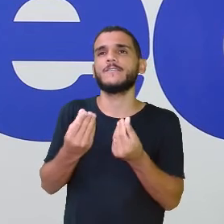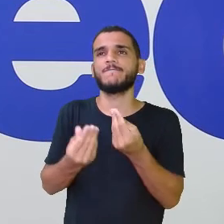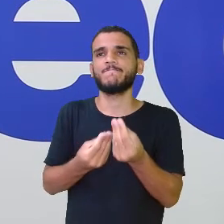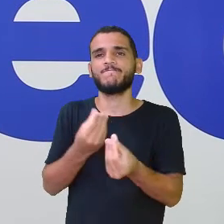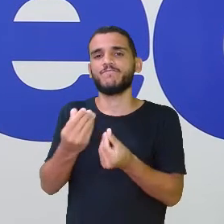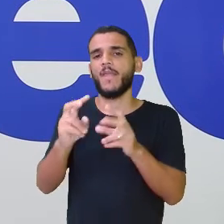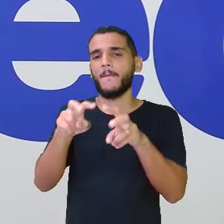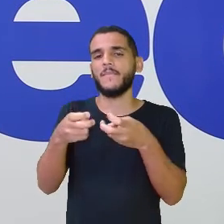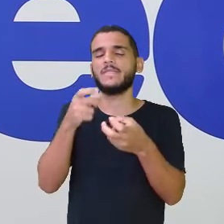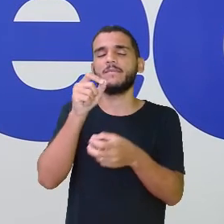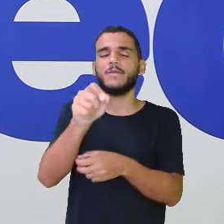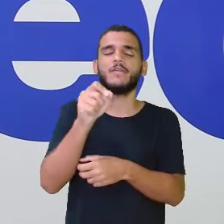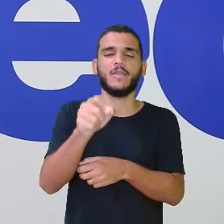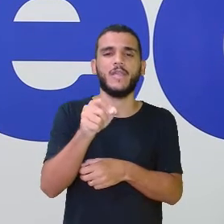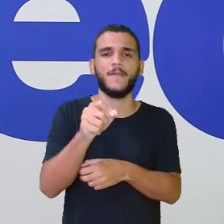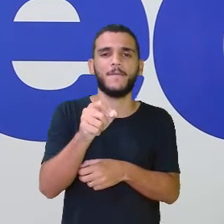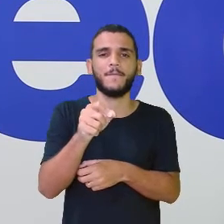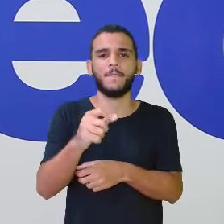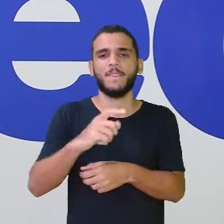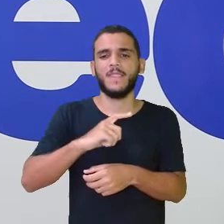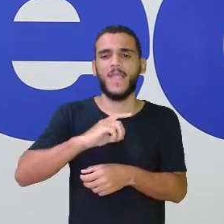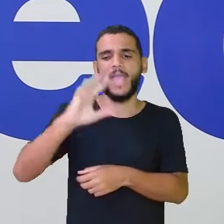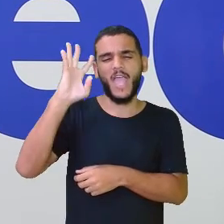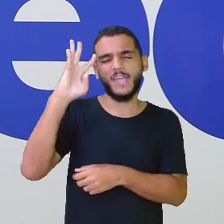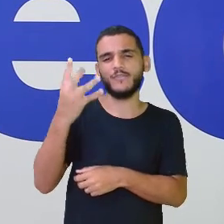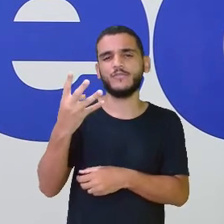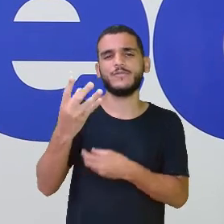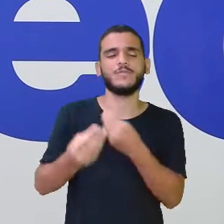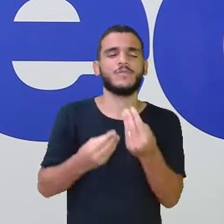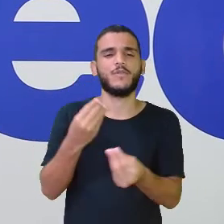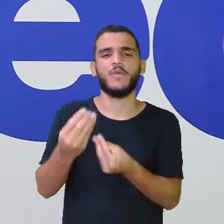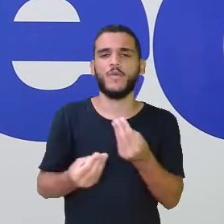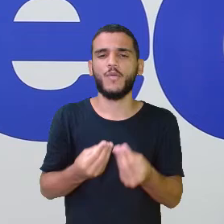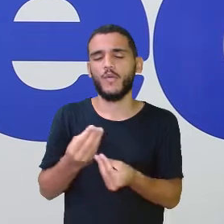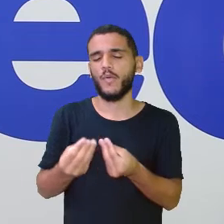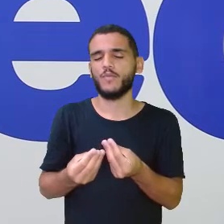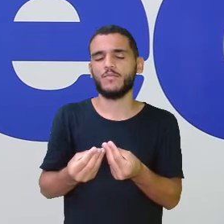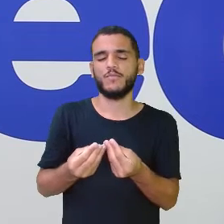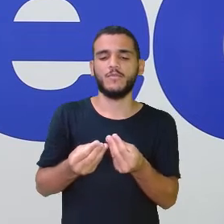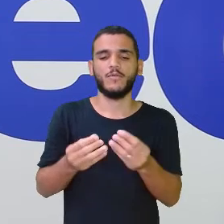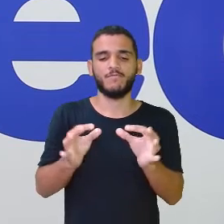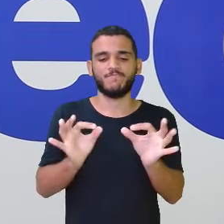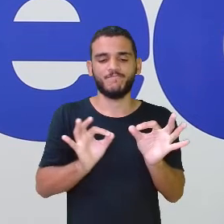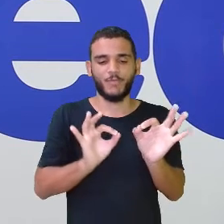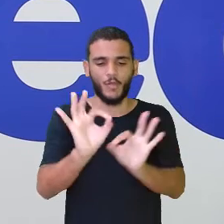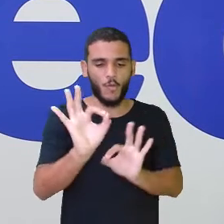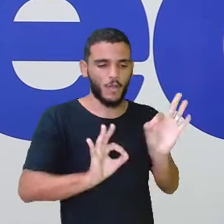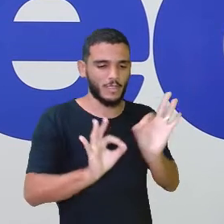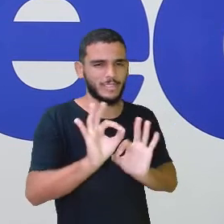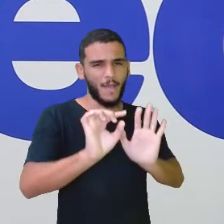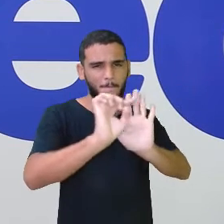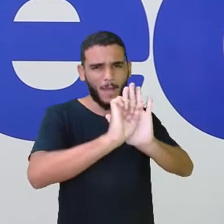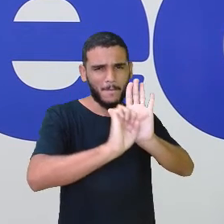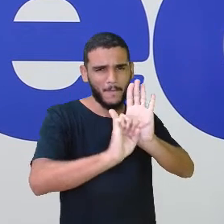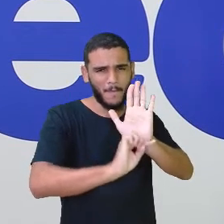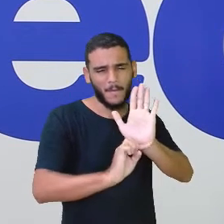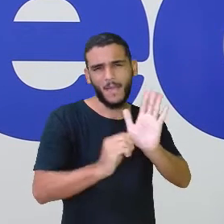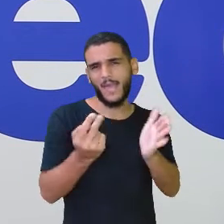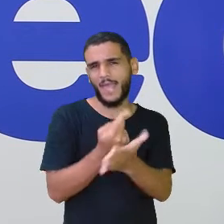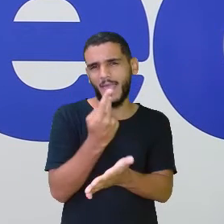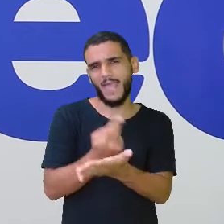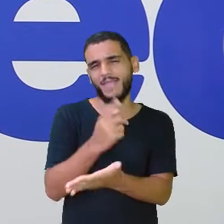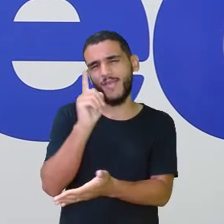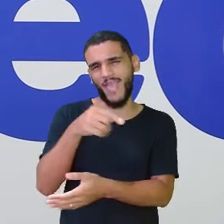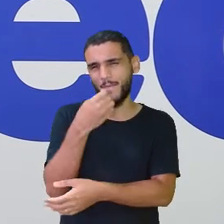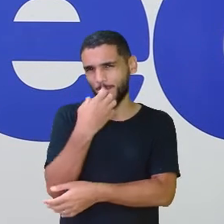ver vias de soluções sendo colocadas, né, num formato desse jeito não é favorável,